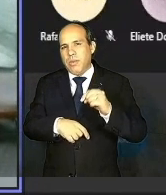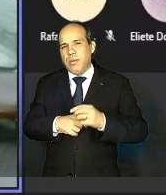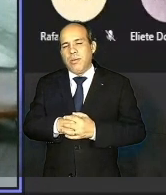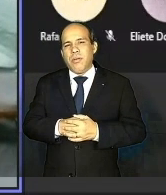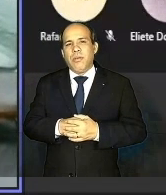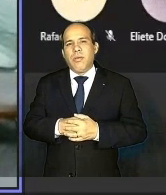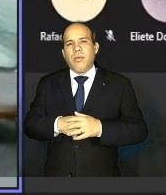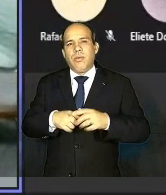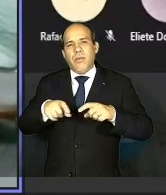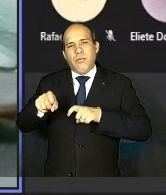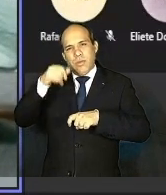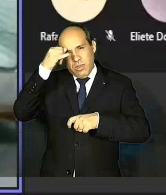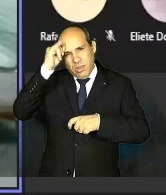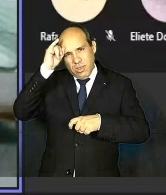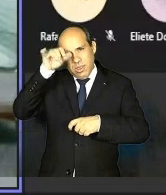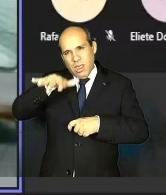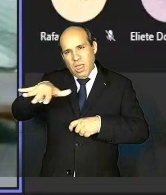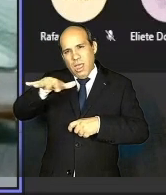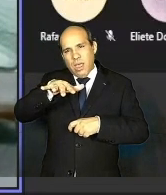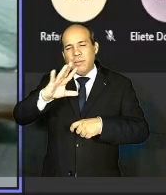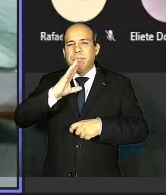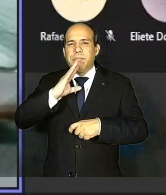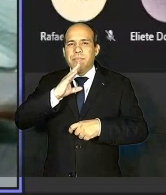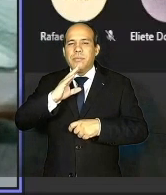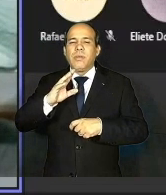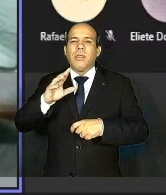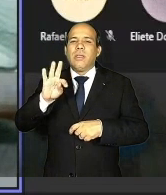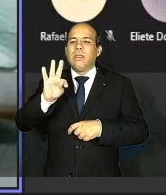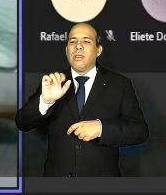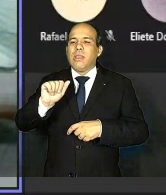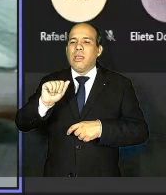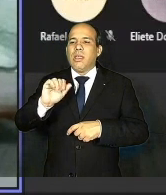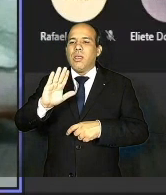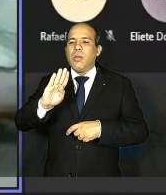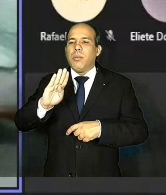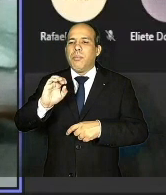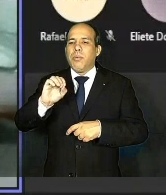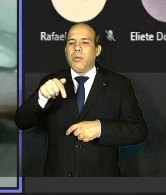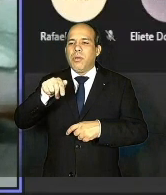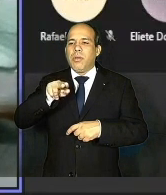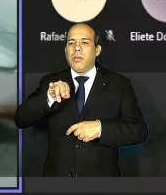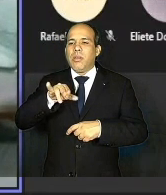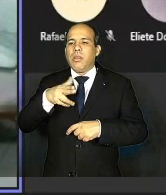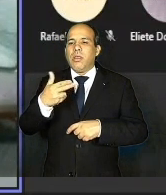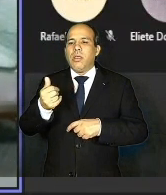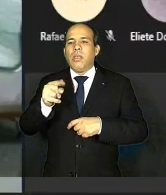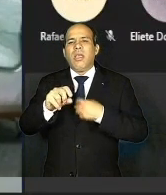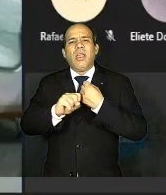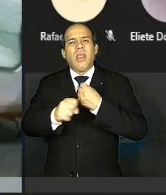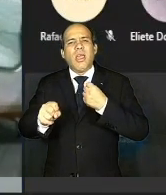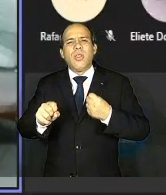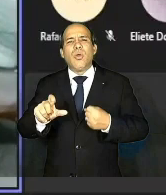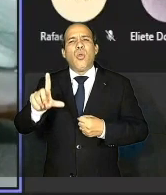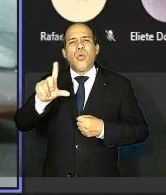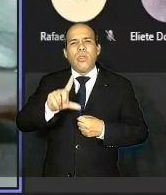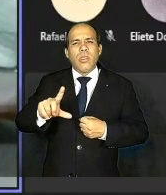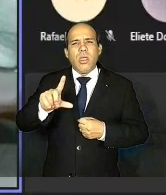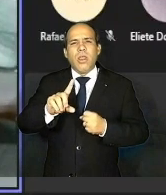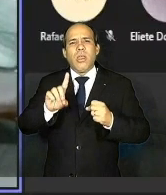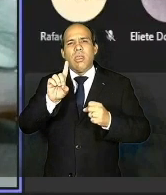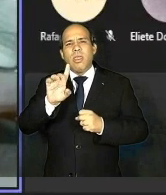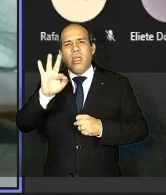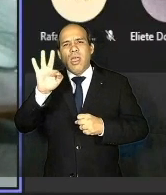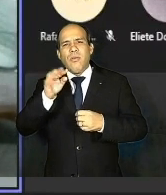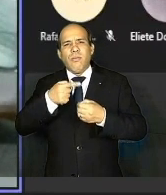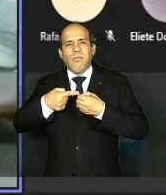Zona rural, né? Sim. Fazenda Taboquinha, aquela terra rural, Taboquinha, que é muito